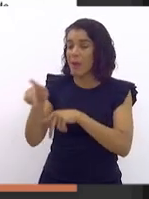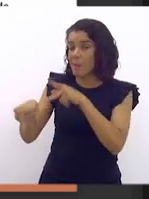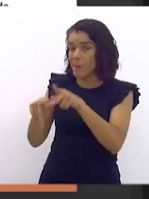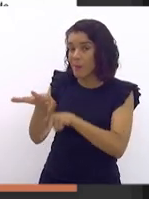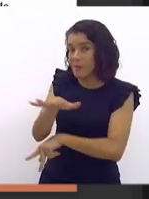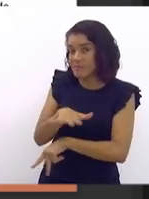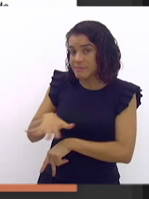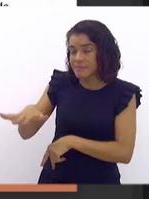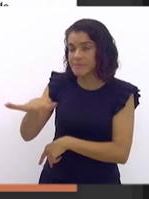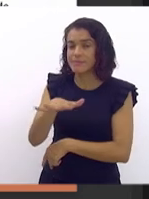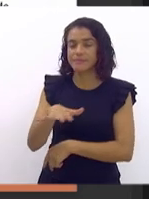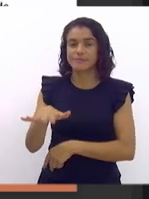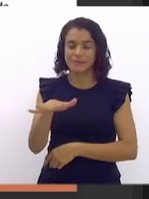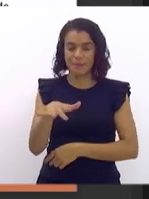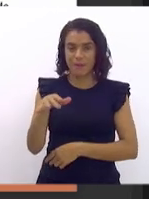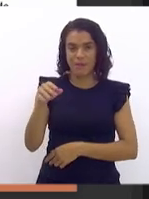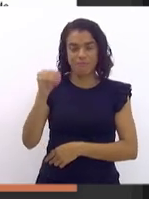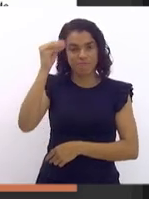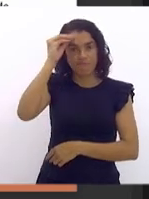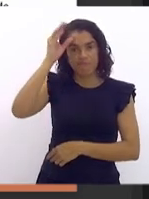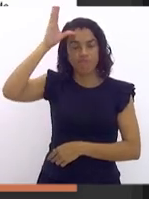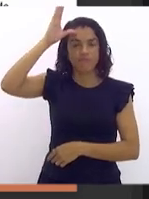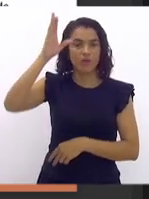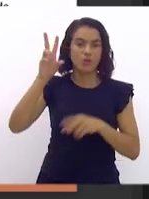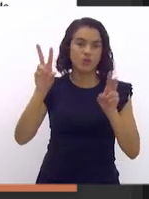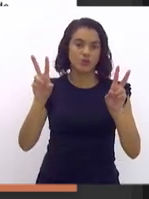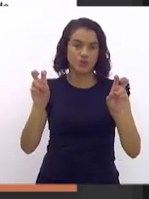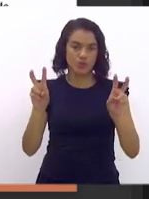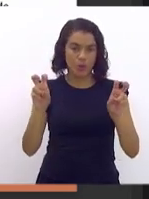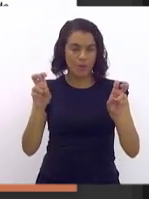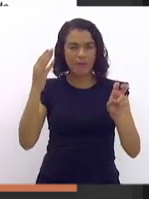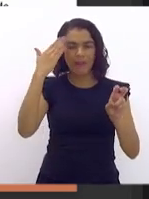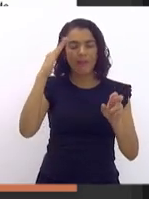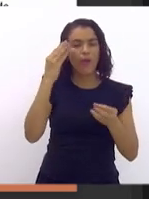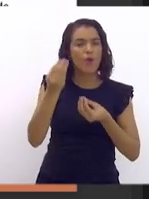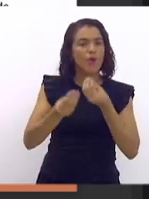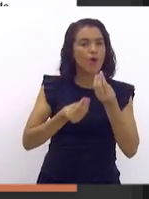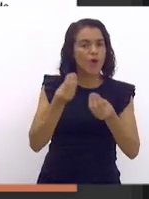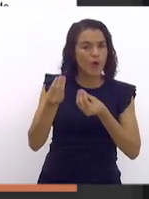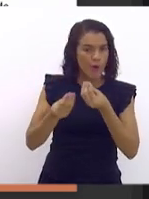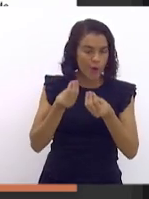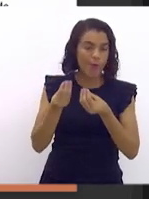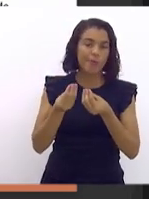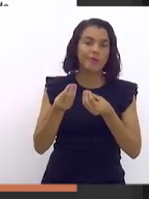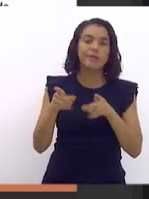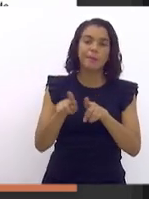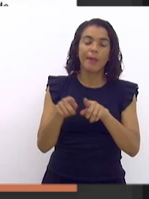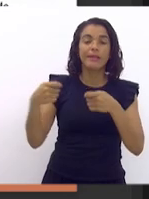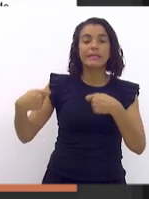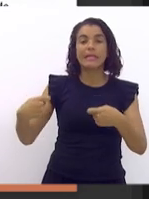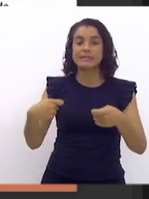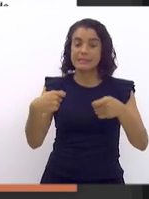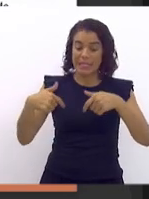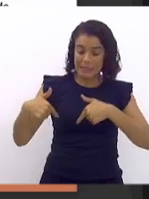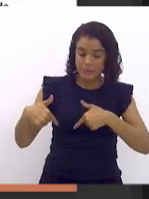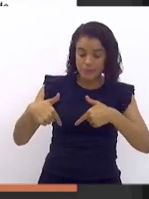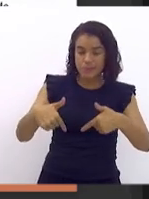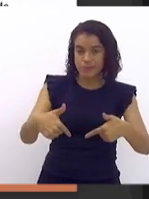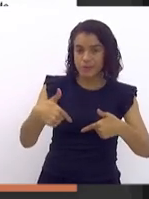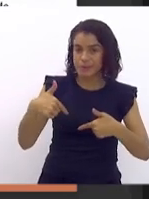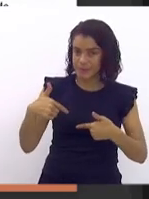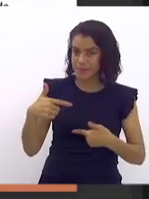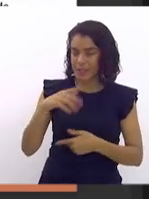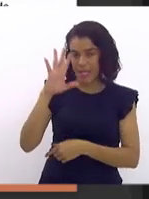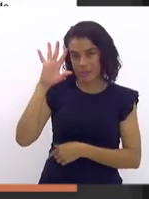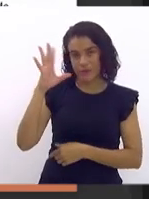em geral também tome ciência desse problema, entenda qual é esse problema e entenda a necessidade de se agir em relação a esse problema. Então,